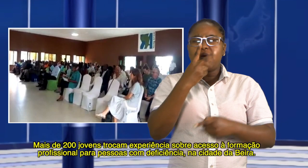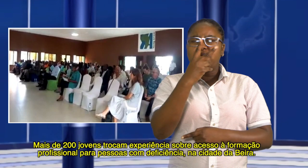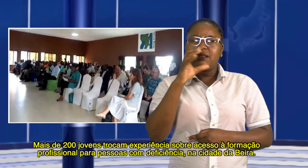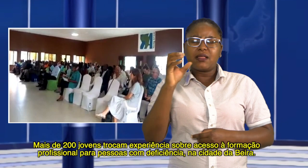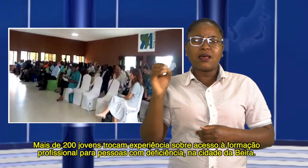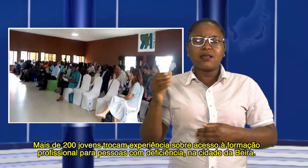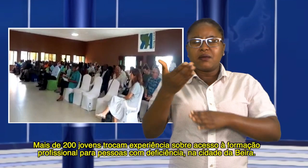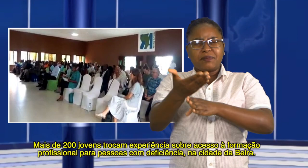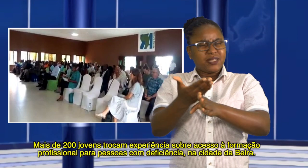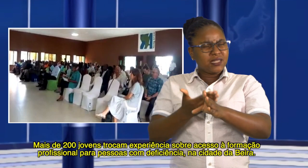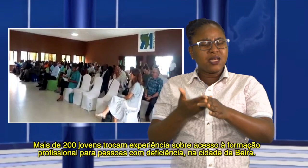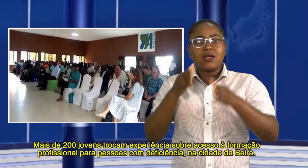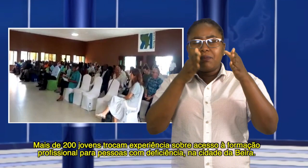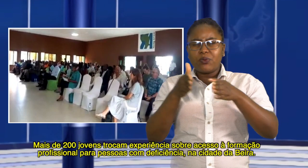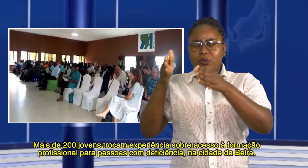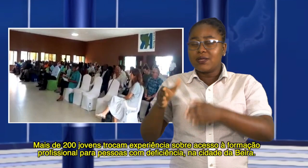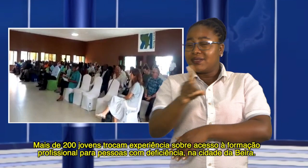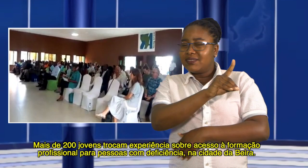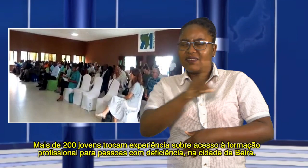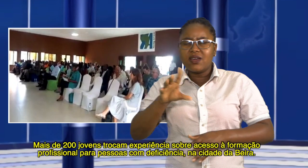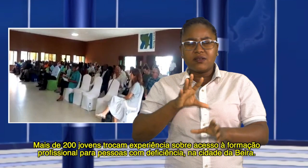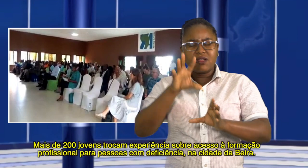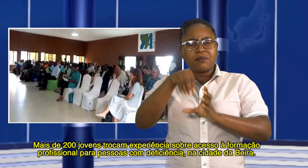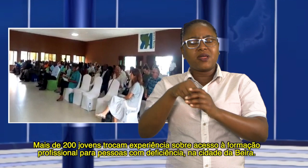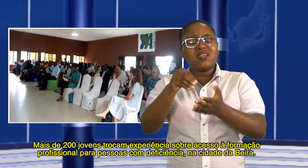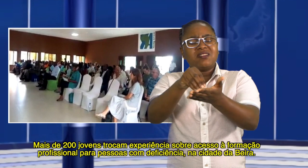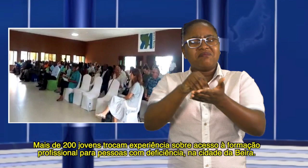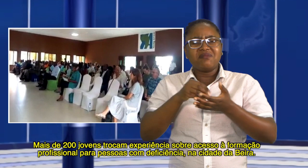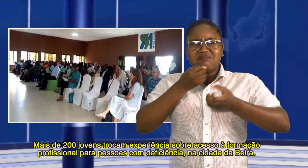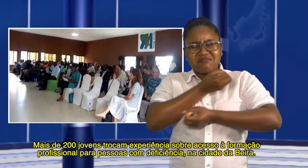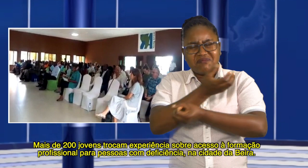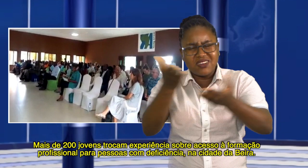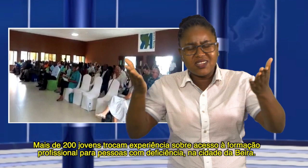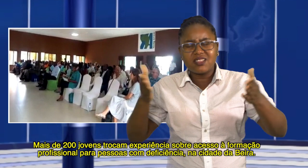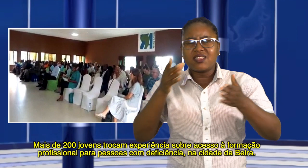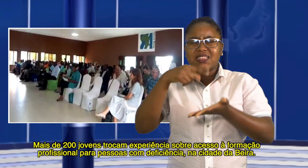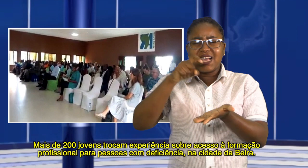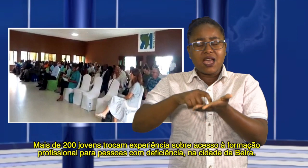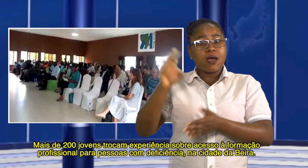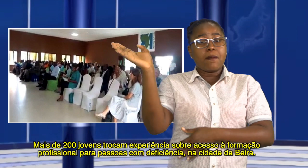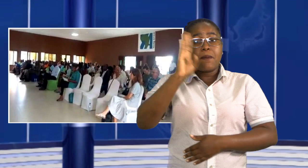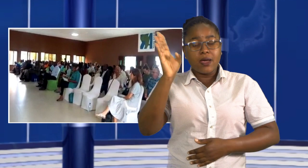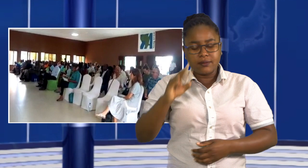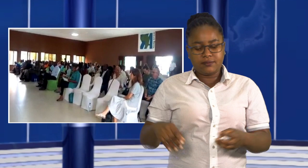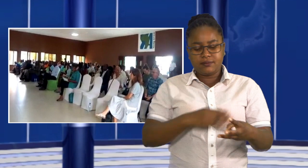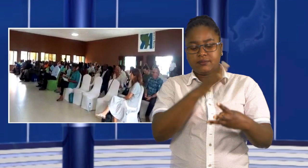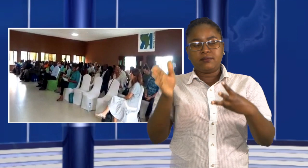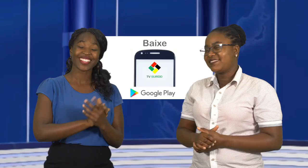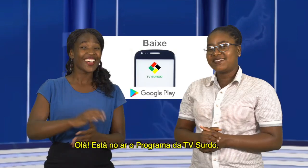jovens trocam experiências sobre acesso à formação profissional para pessoas com deficiência na cidade da